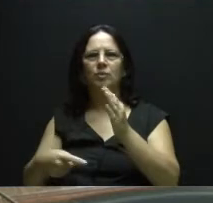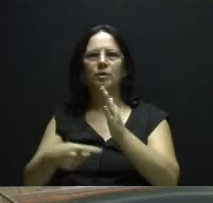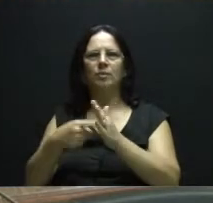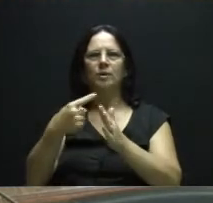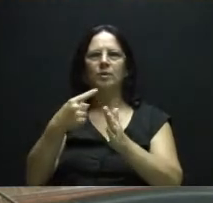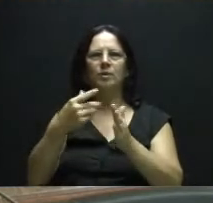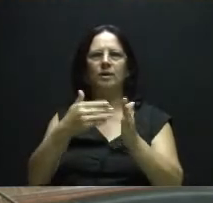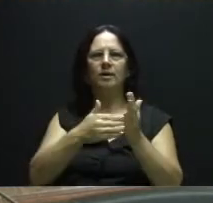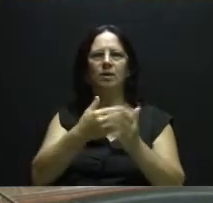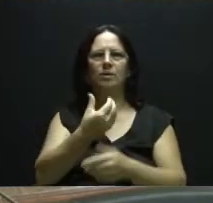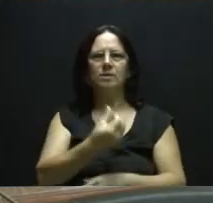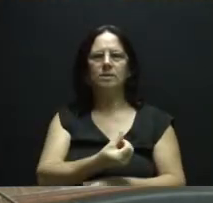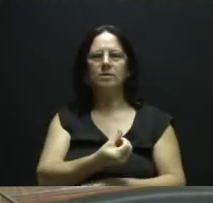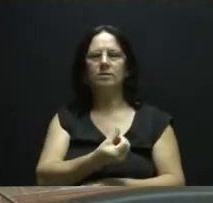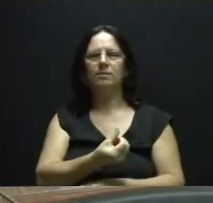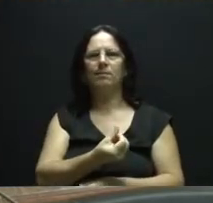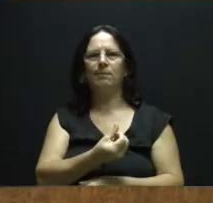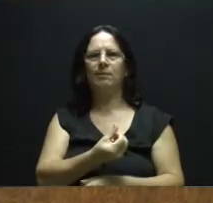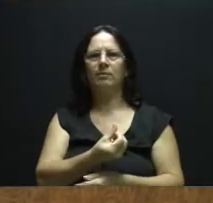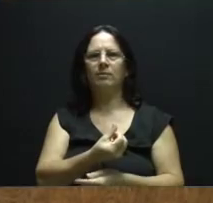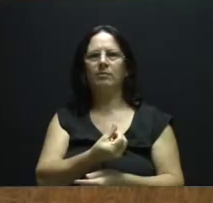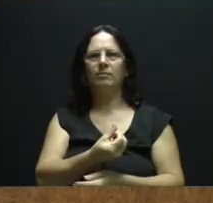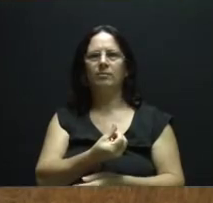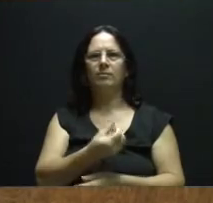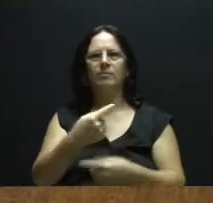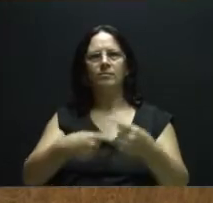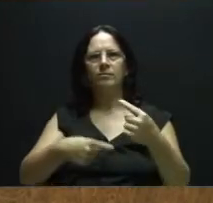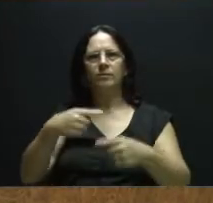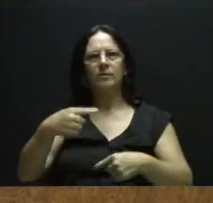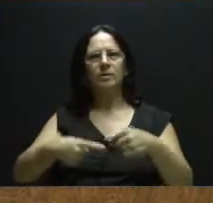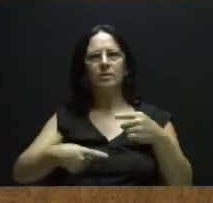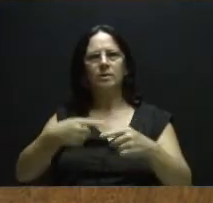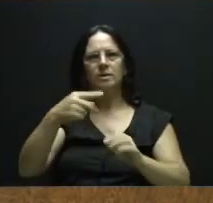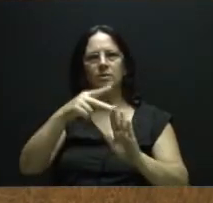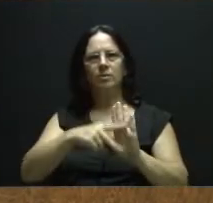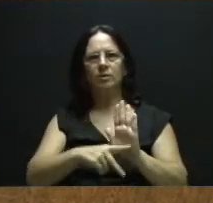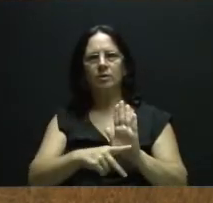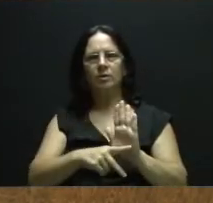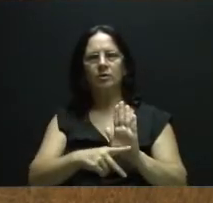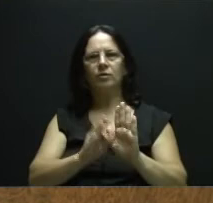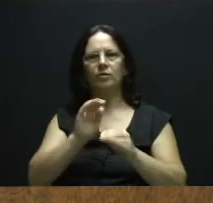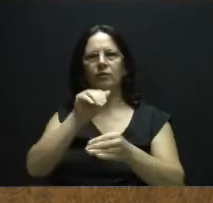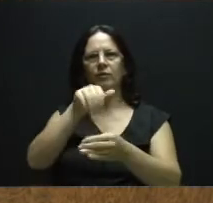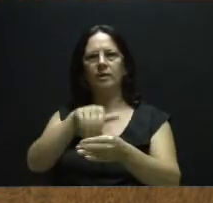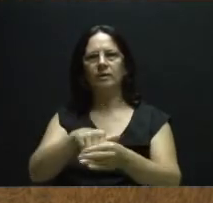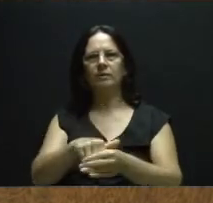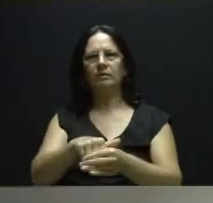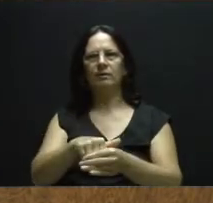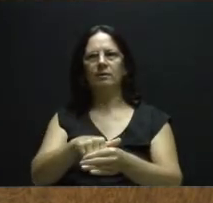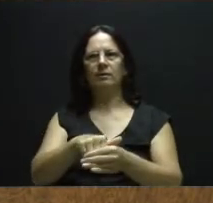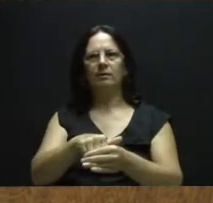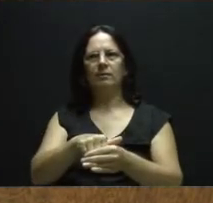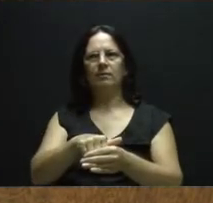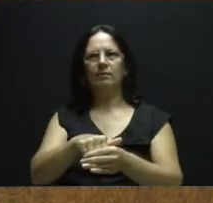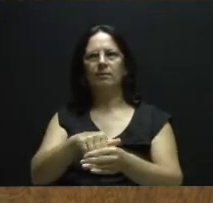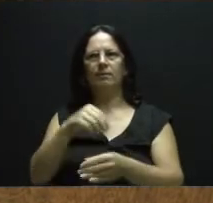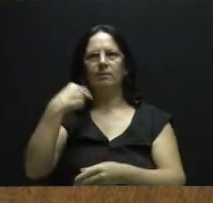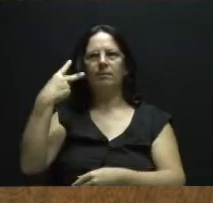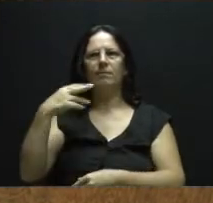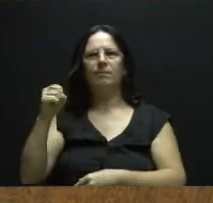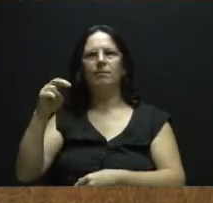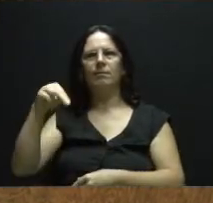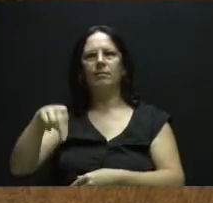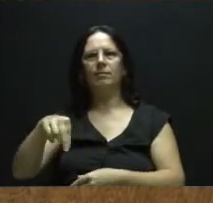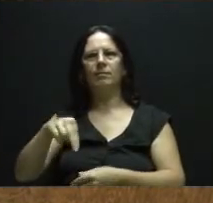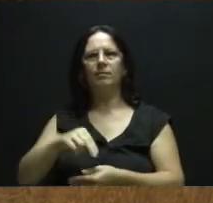ao 6º em discussão em votação beira do antônio